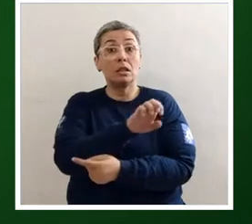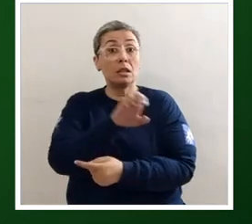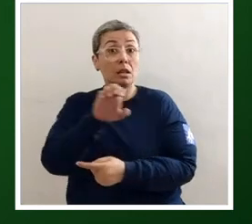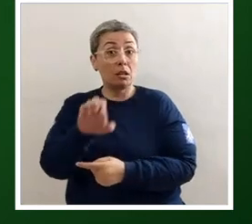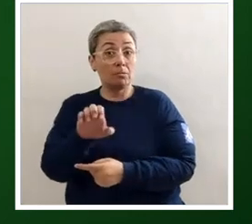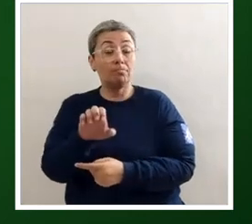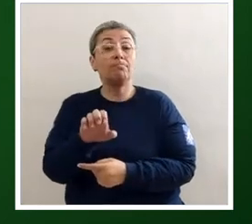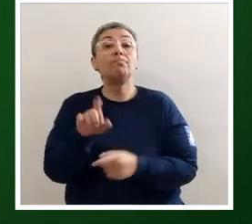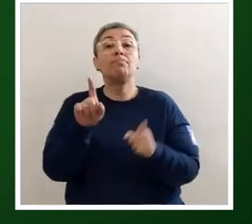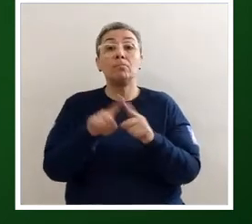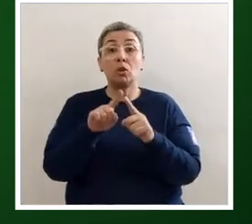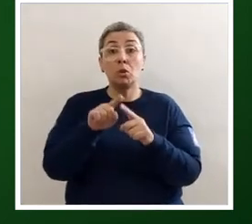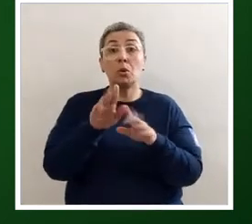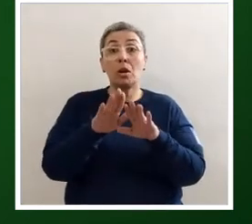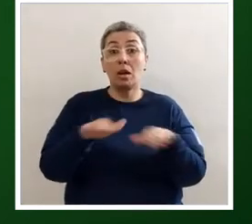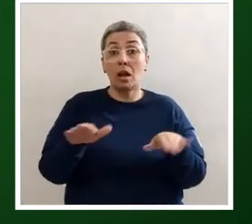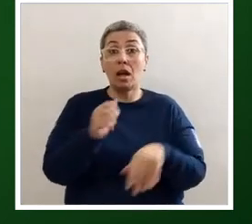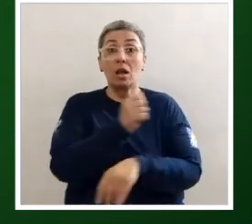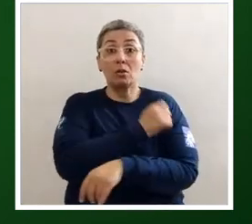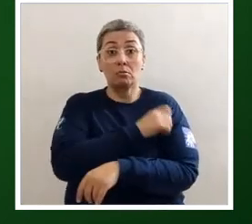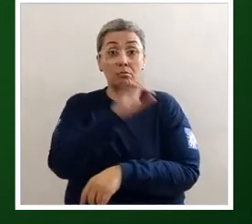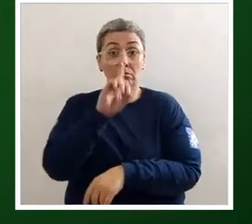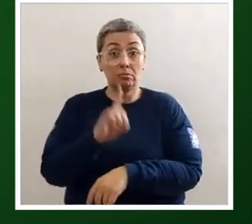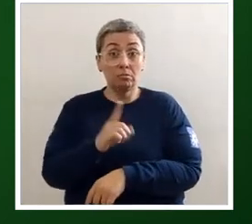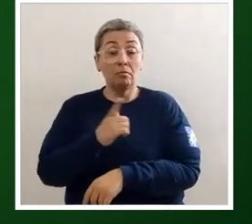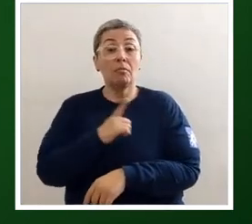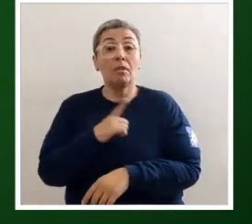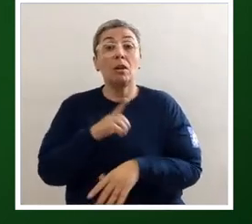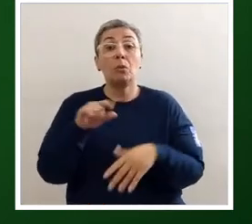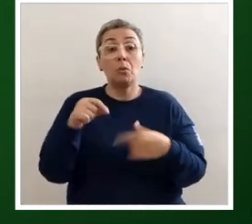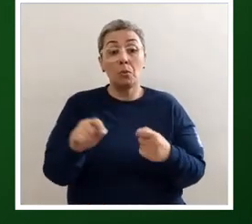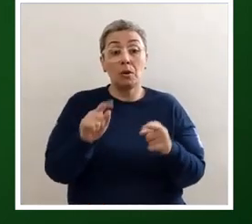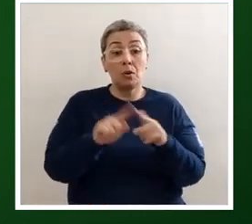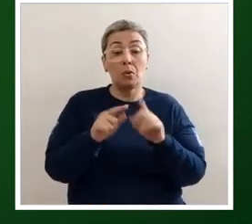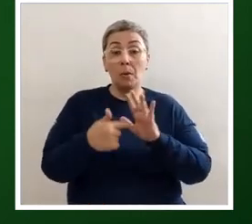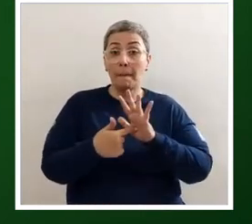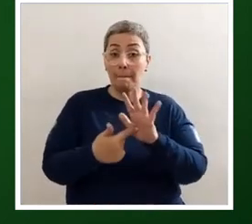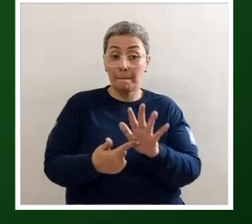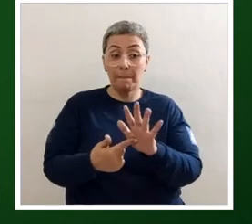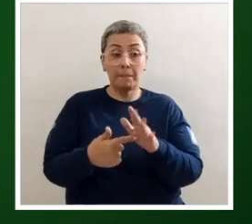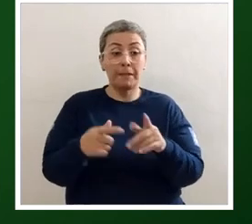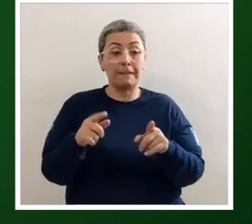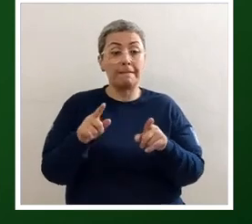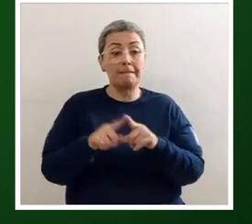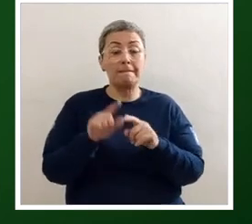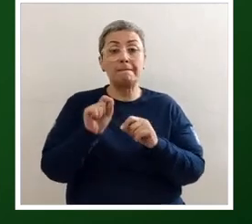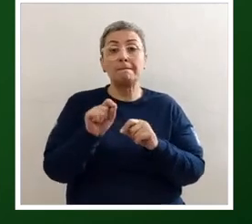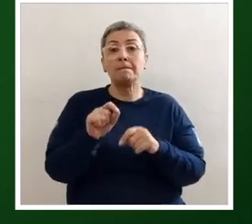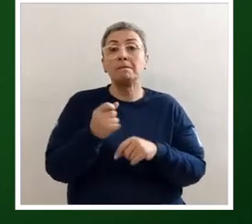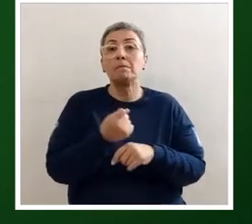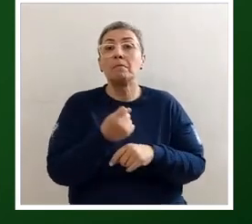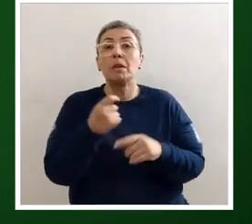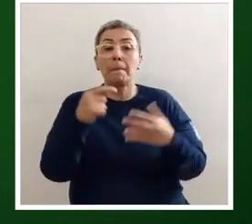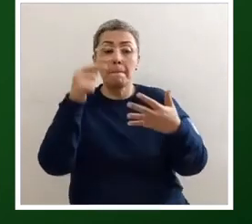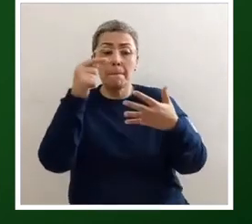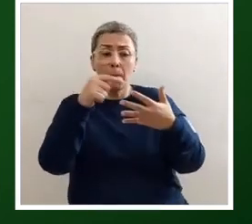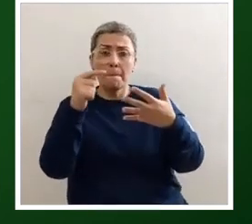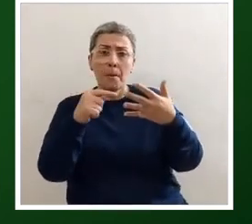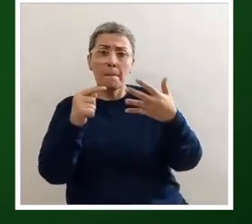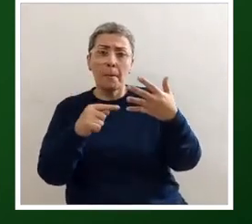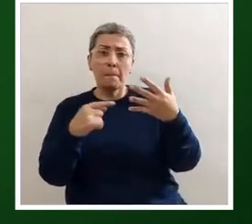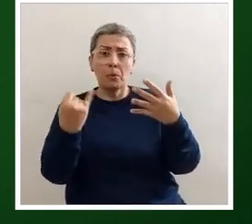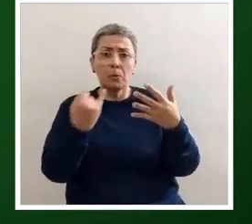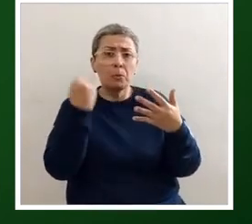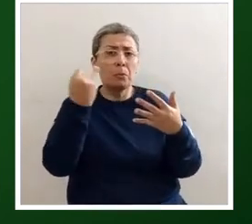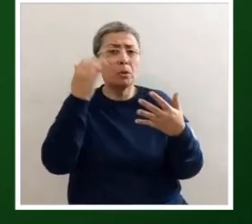especializado para os alunos com deficiência então nós trazemos aqui pontos relevantes de